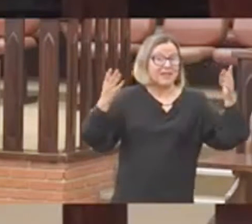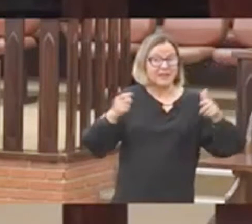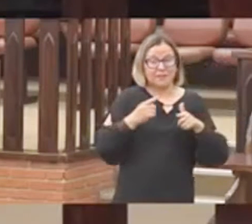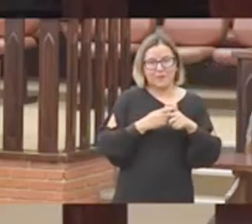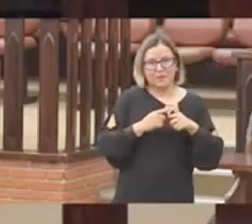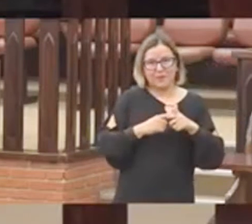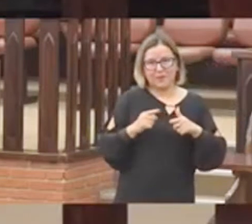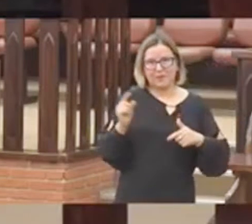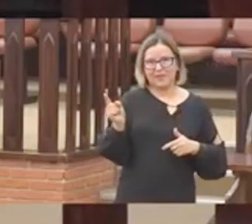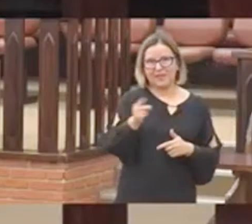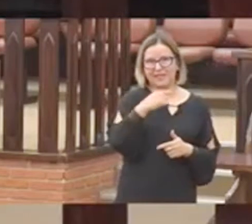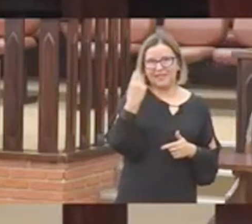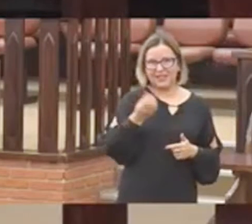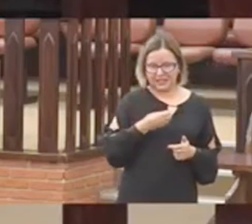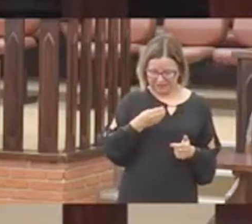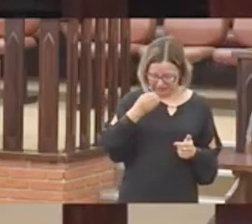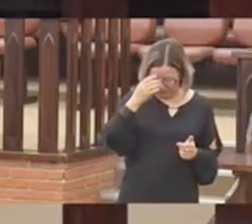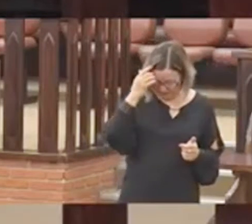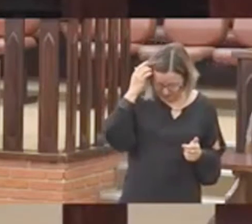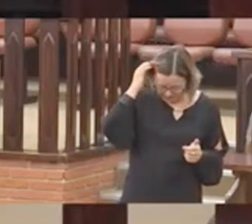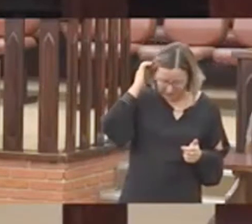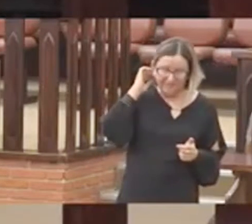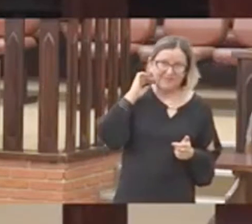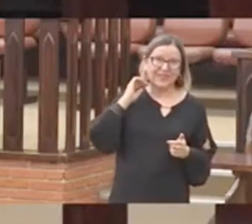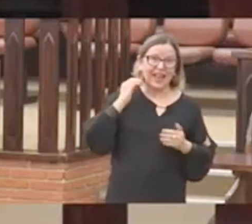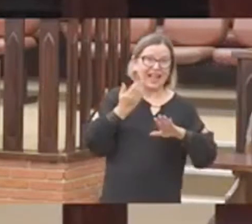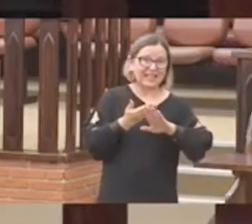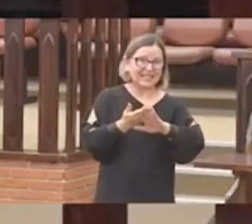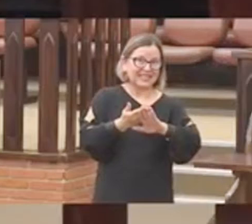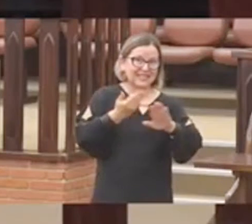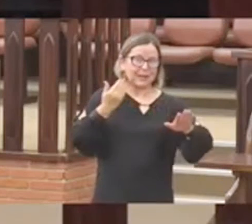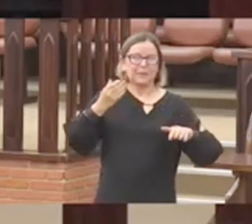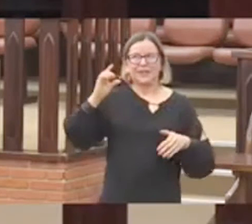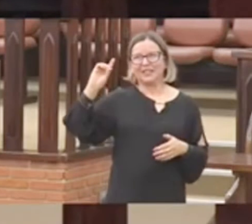vida. Essa separação de Deus.